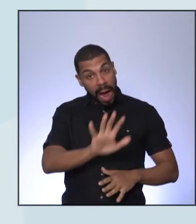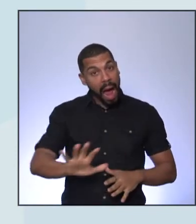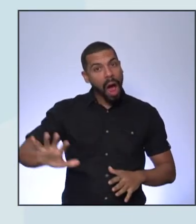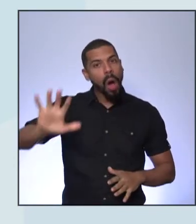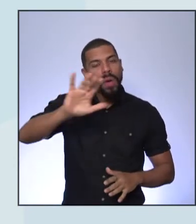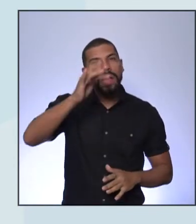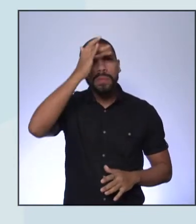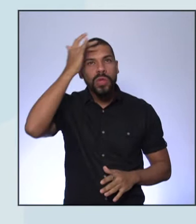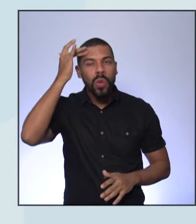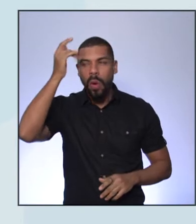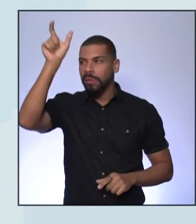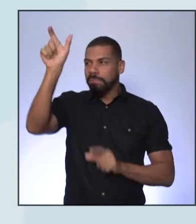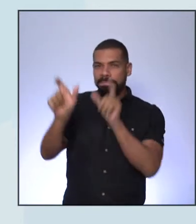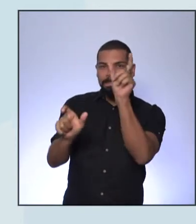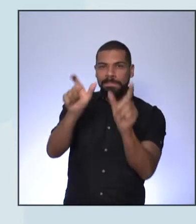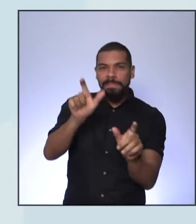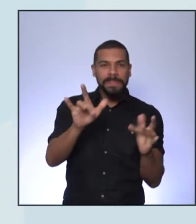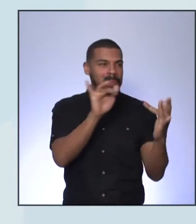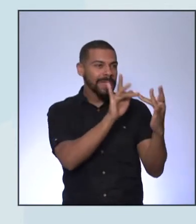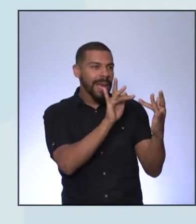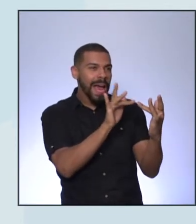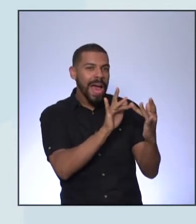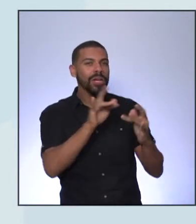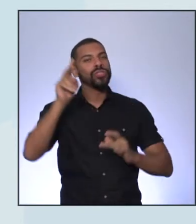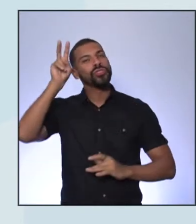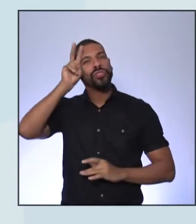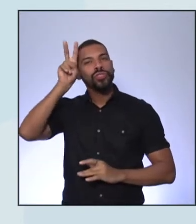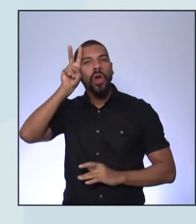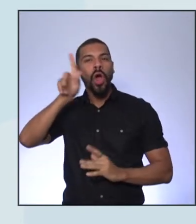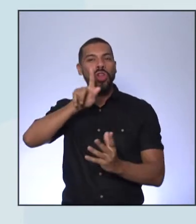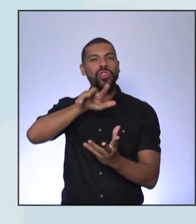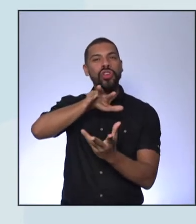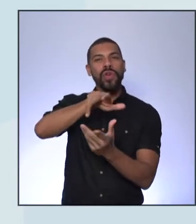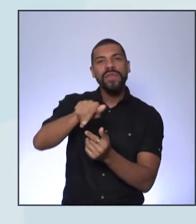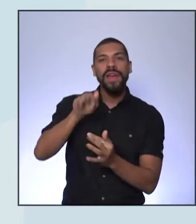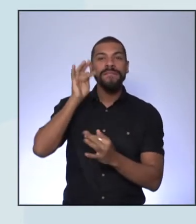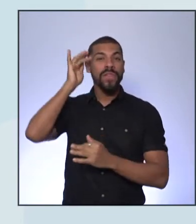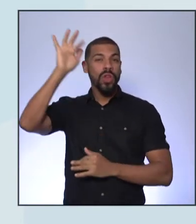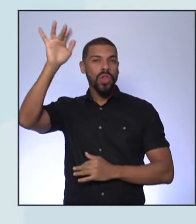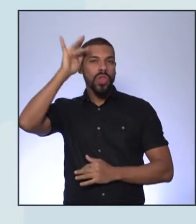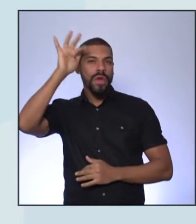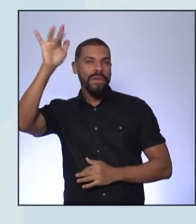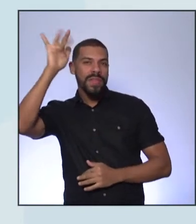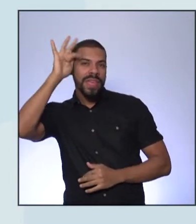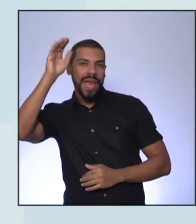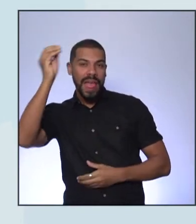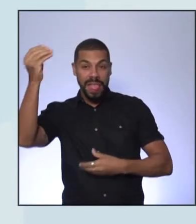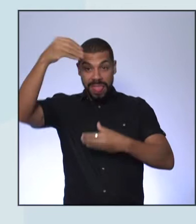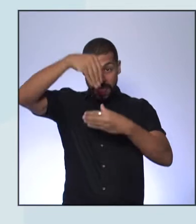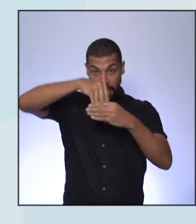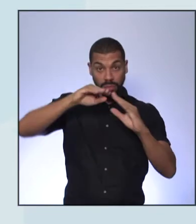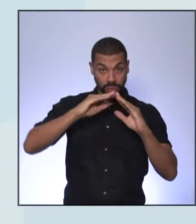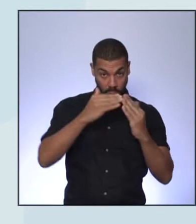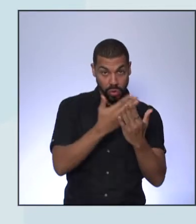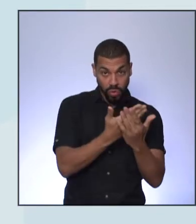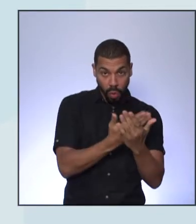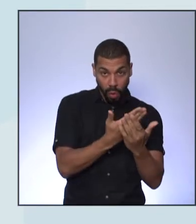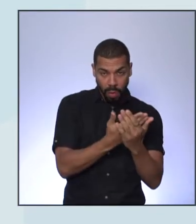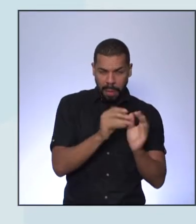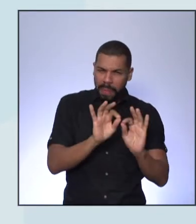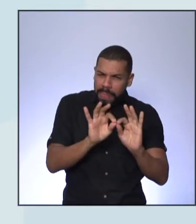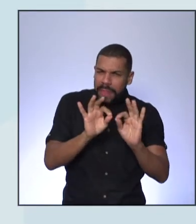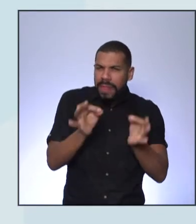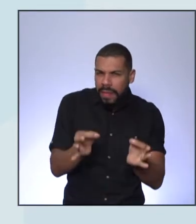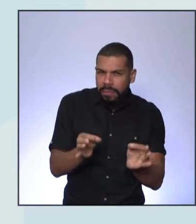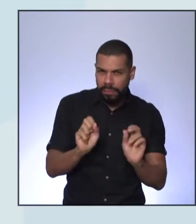pessoas de humanas elas têm mais afinidades com história, com geografia, sociologia e filosofia. Isso dentro da escola. Para ficar mais simples